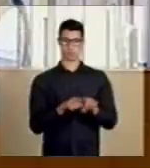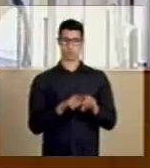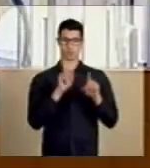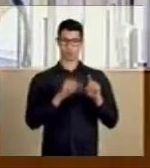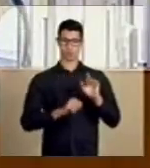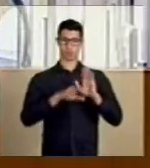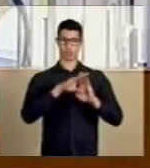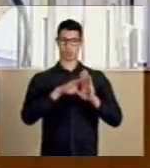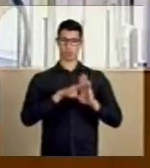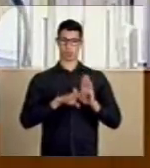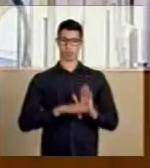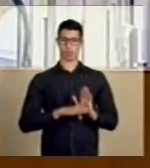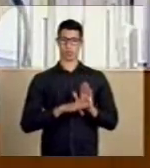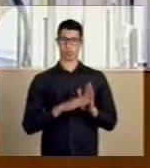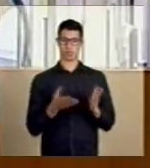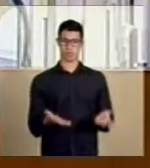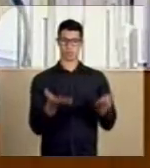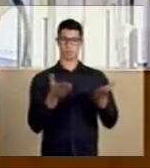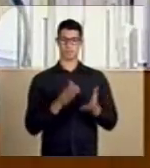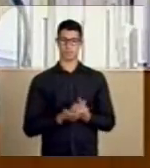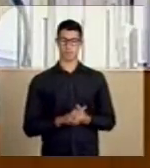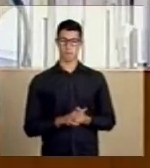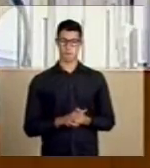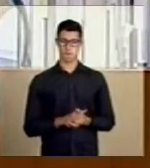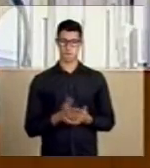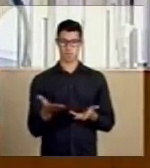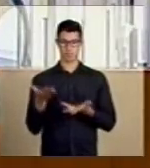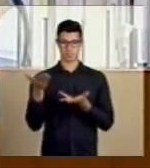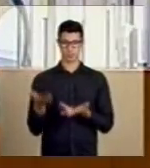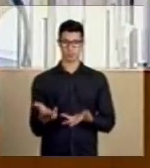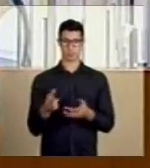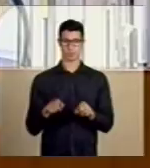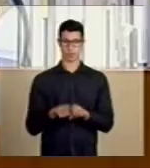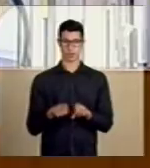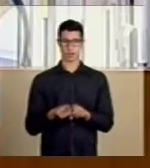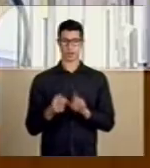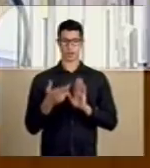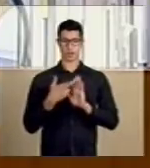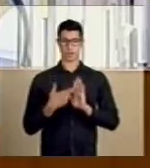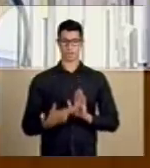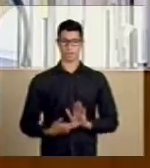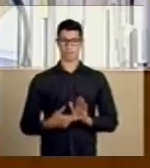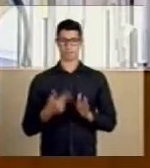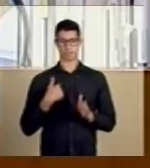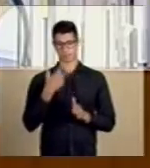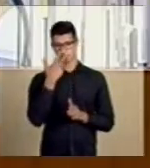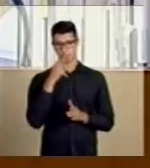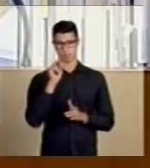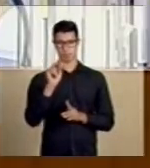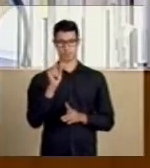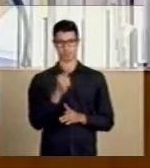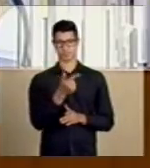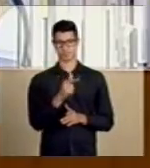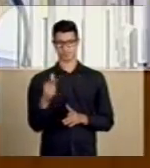é o ponto em que, então, divirjo de Vossa Excelência e também nos requisitos, que acho que realmente não